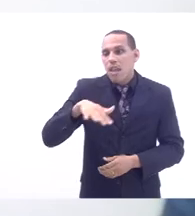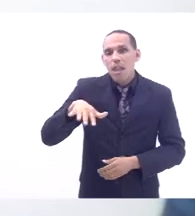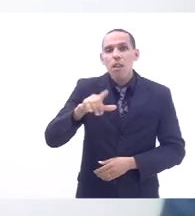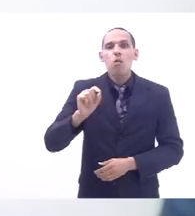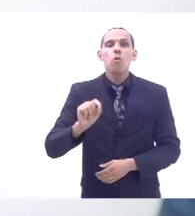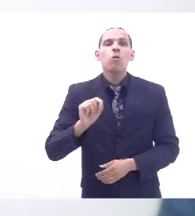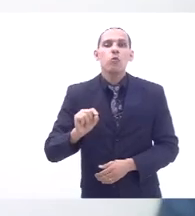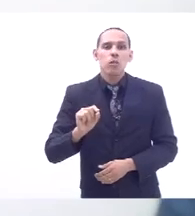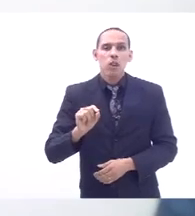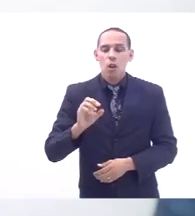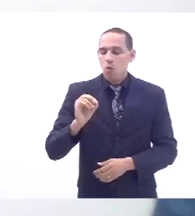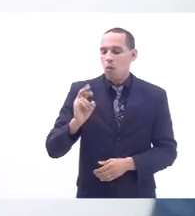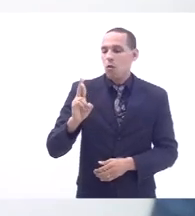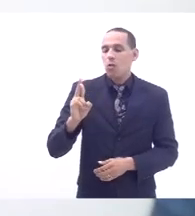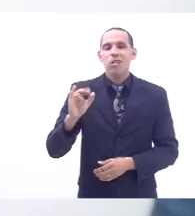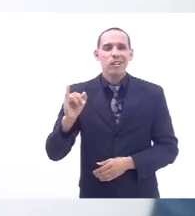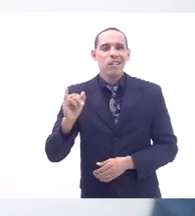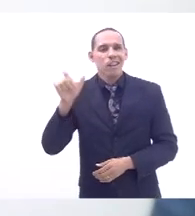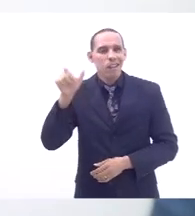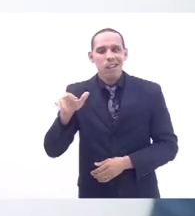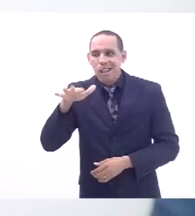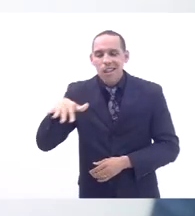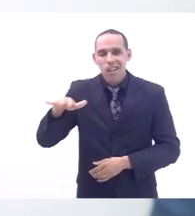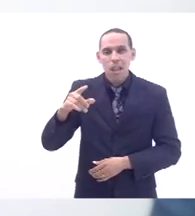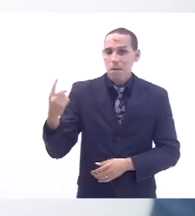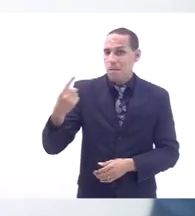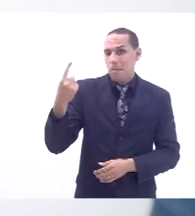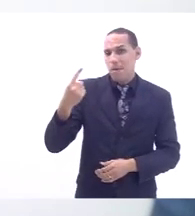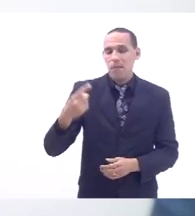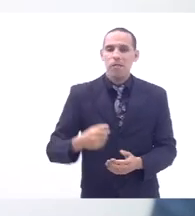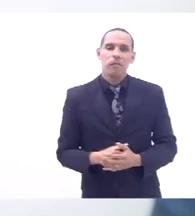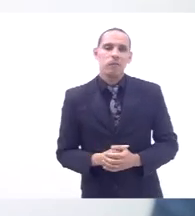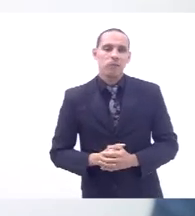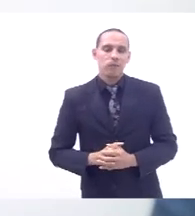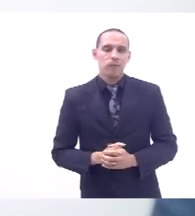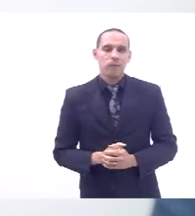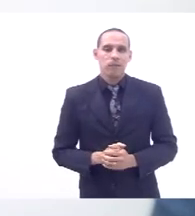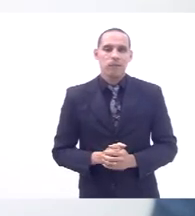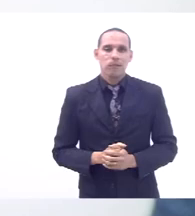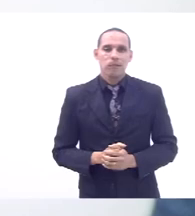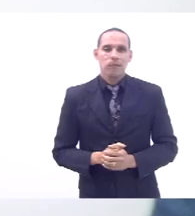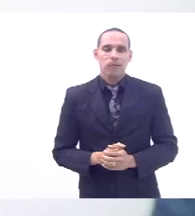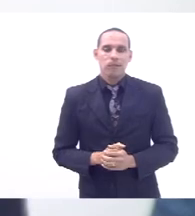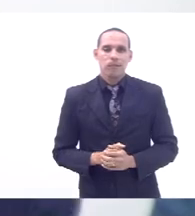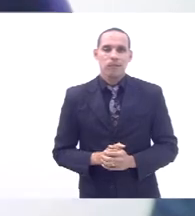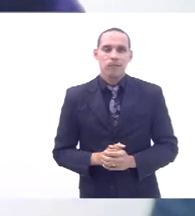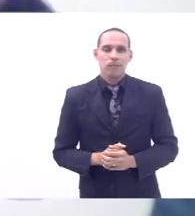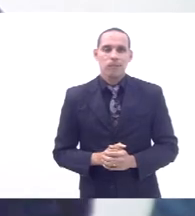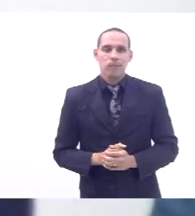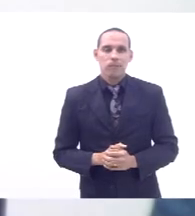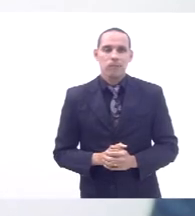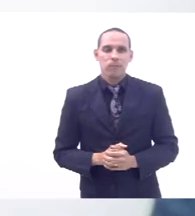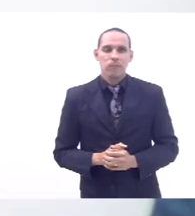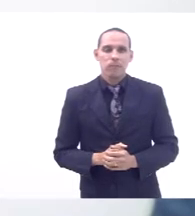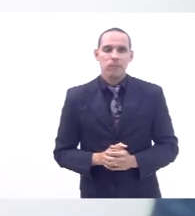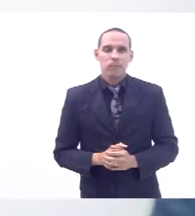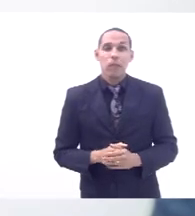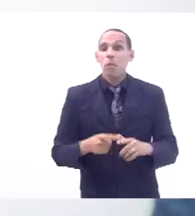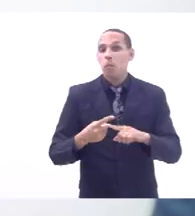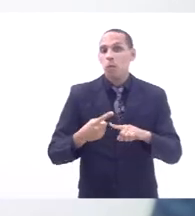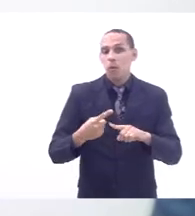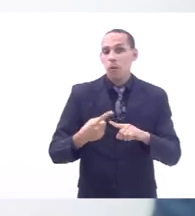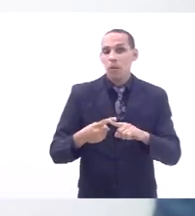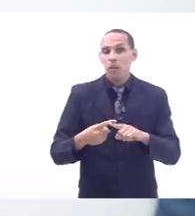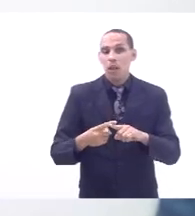próprio o ori deles vem em primeiro lugar para eles mesmo. Nigba to je pe gbogbo awon ro mo le ohun na ma bo eleda won. Pois